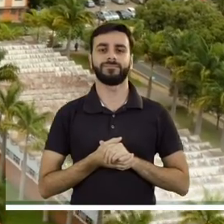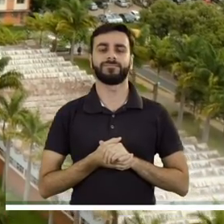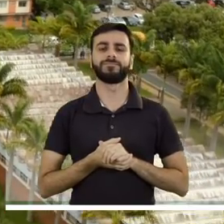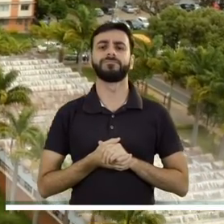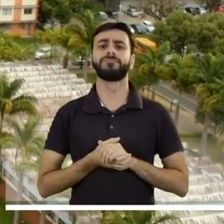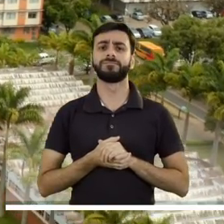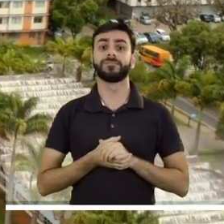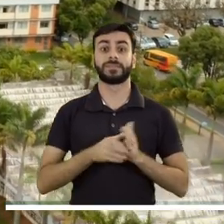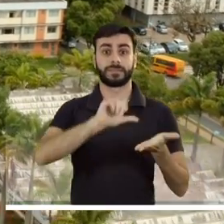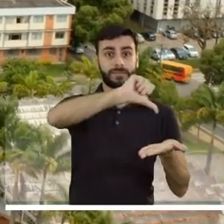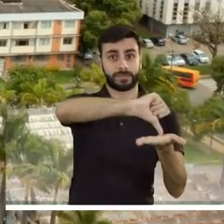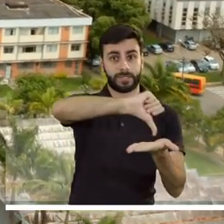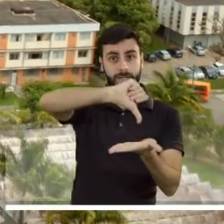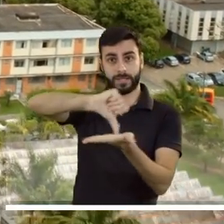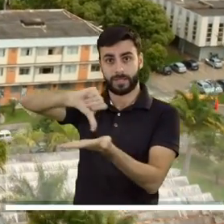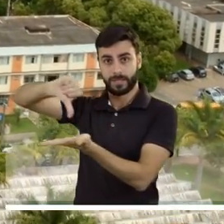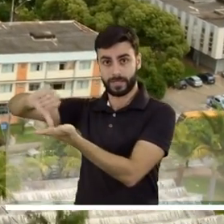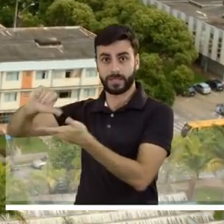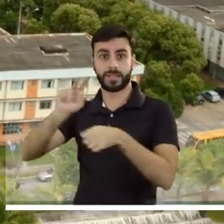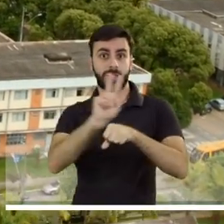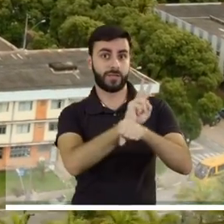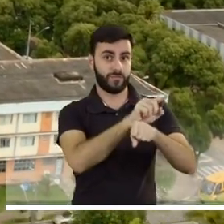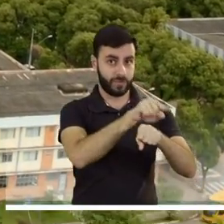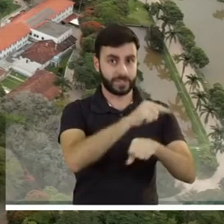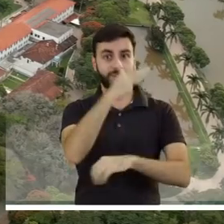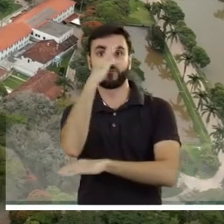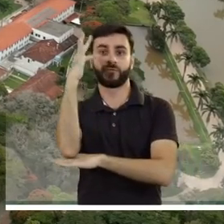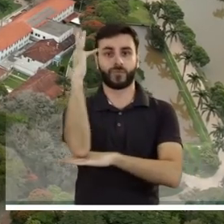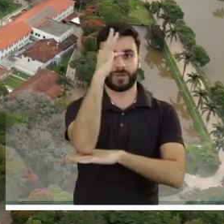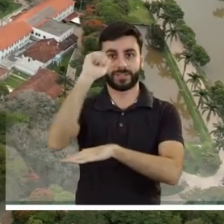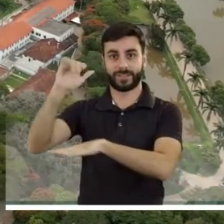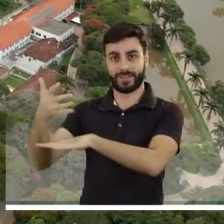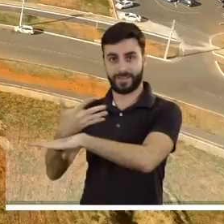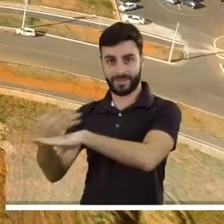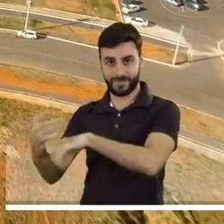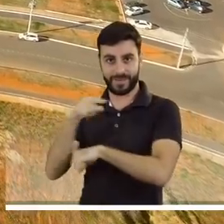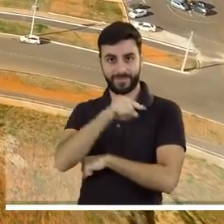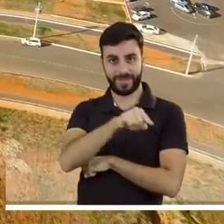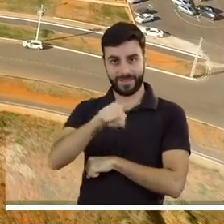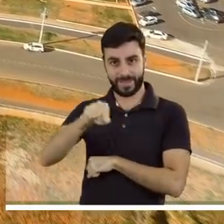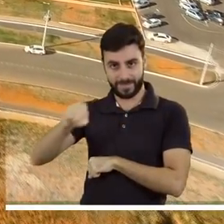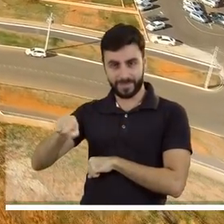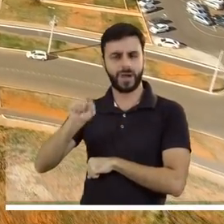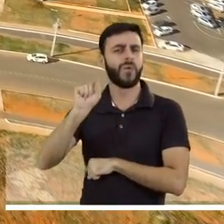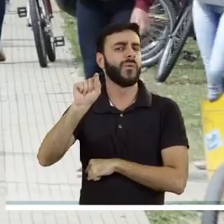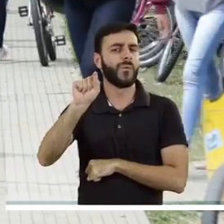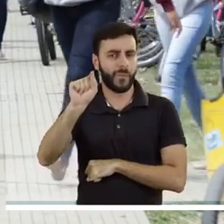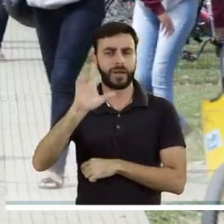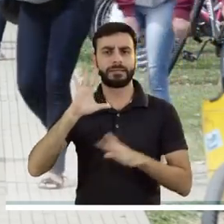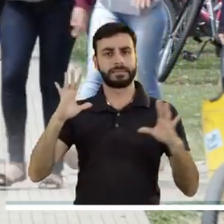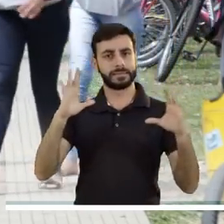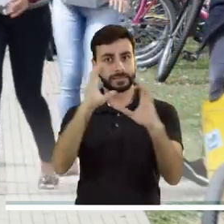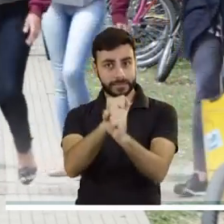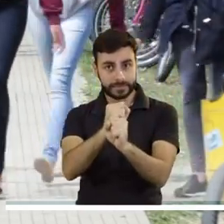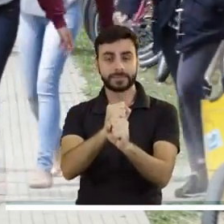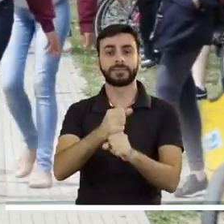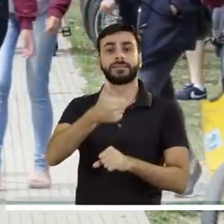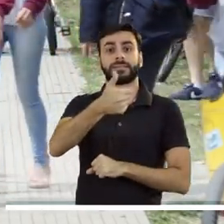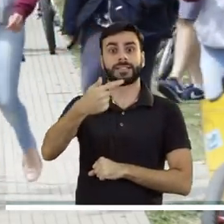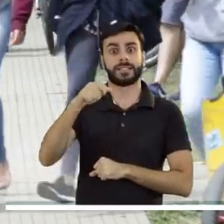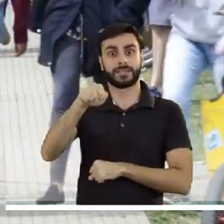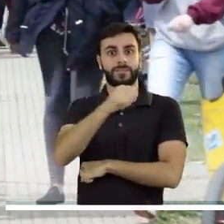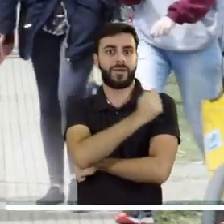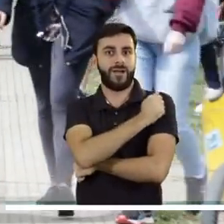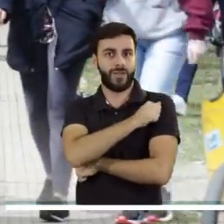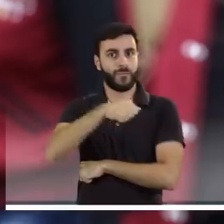Em seus três campi, nas cidades de Viçosa, Florestal e Rio Paranaíba, estudam mais de